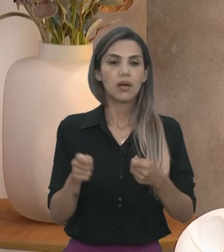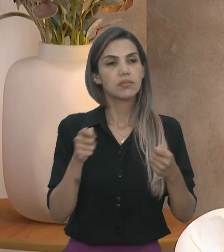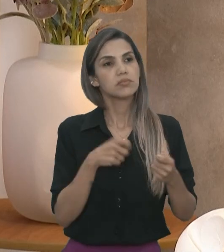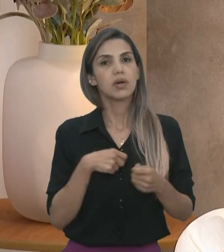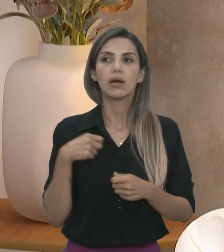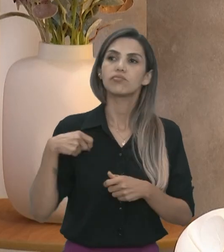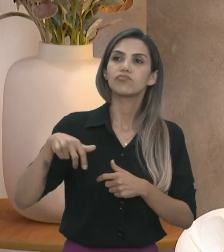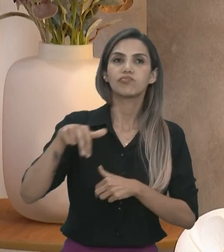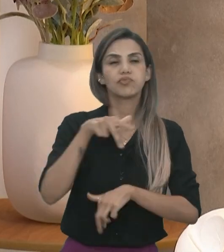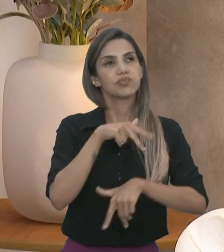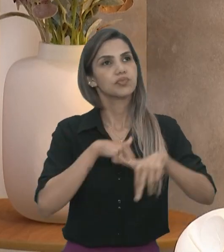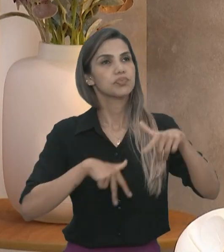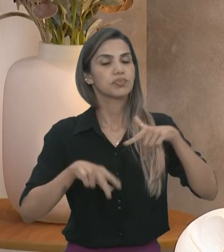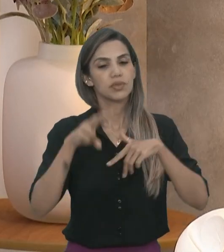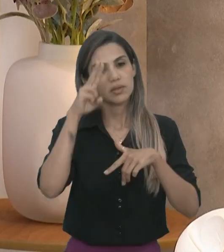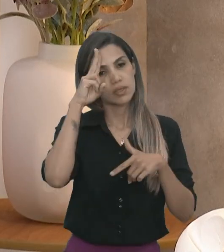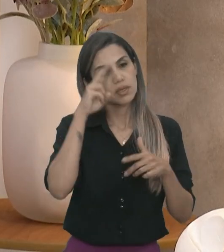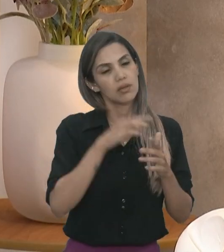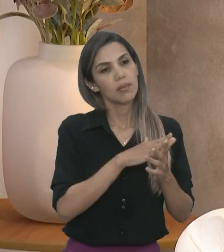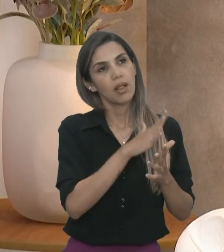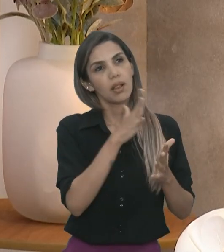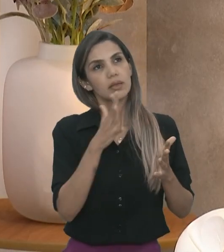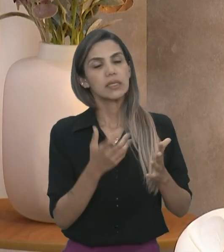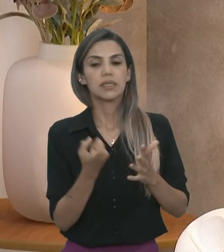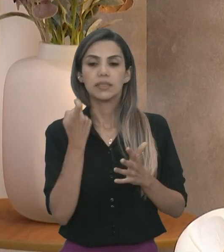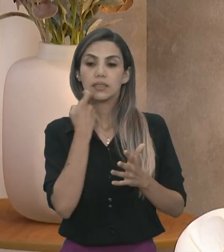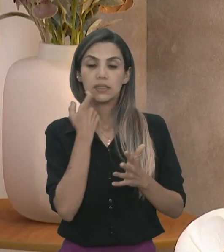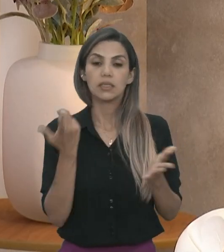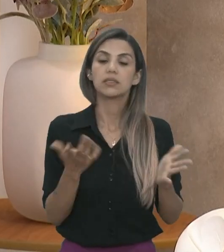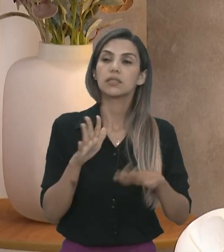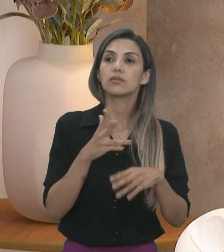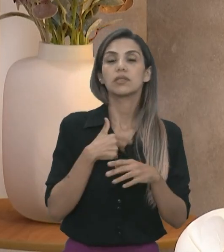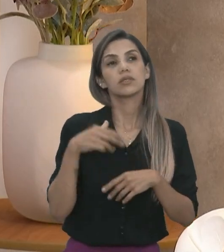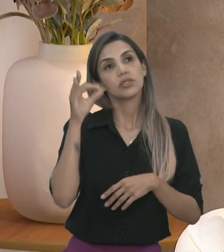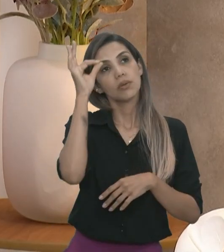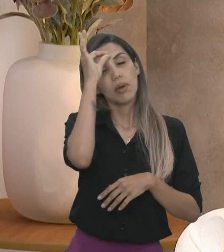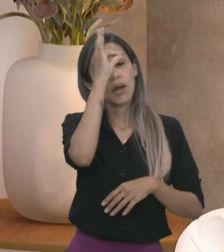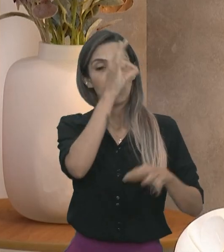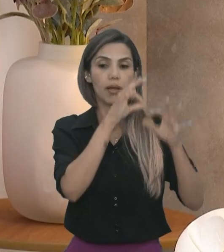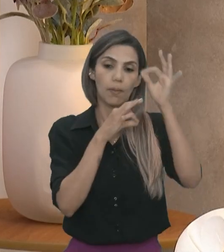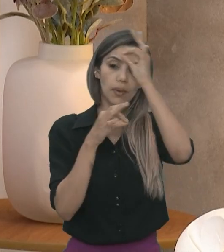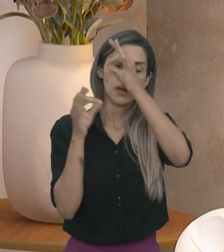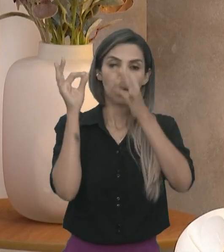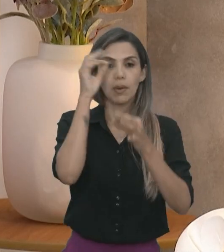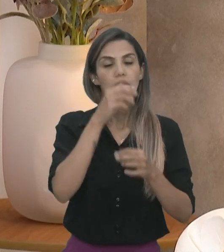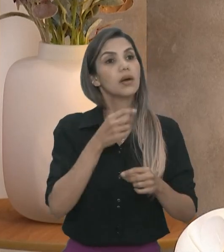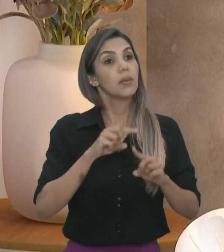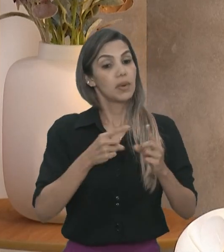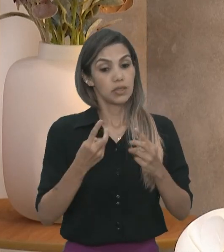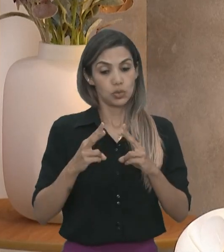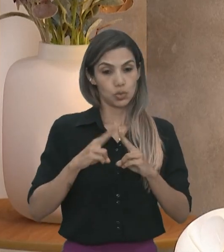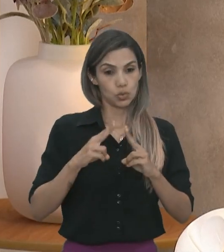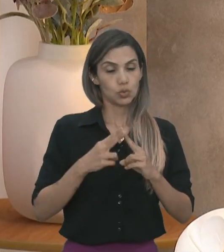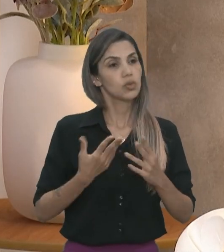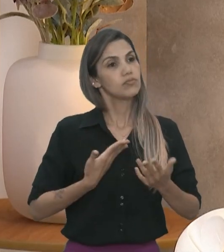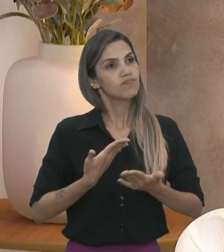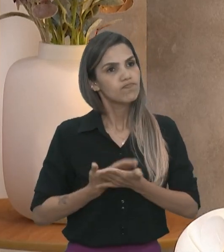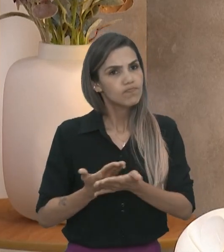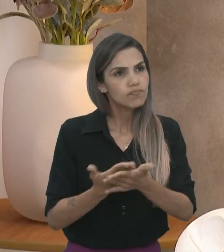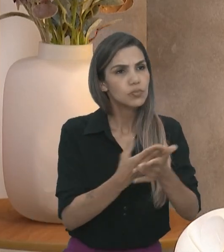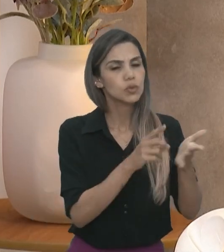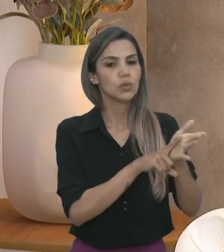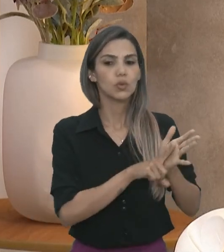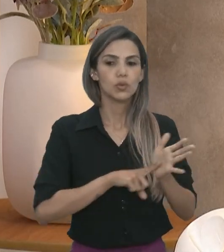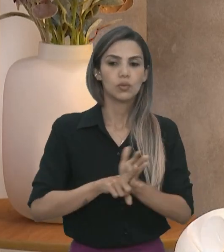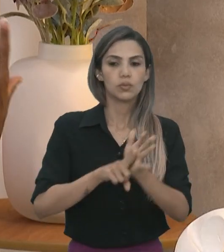segunda a sexta ali no centro, acaba passando desapercebido. Mas quando a gente foi levantar os dados para a nossa pesquisa, a gente